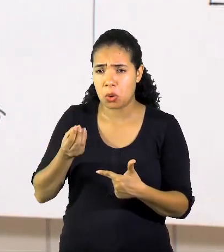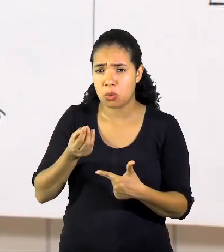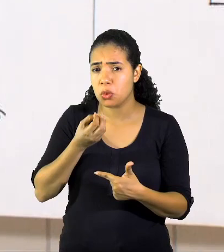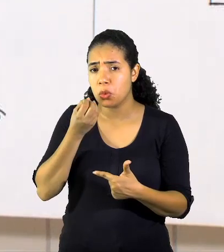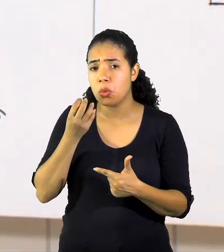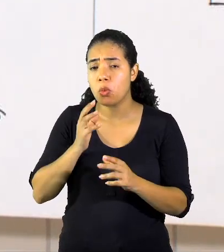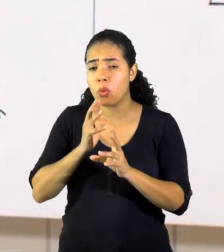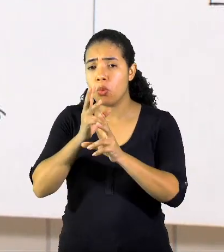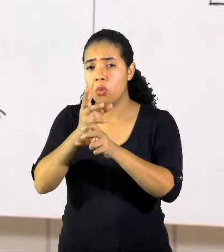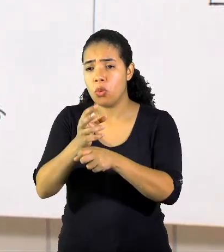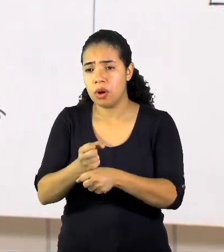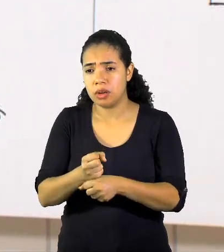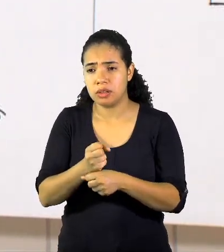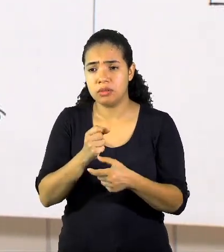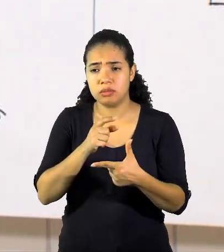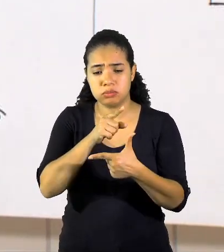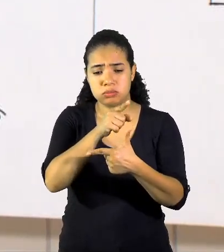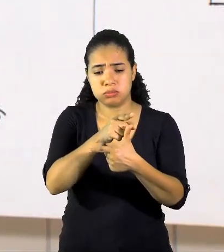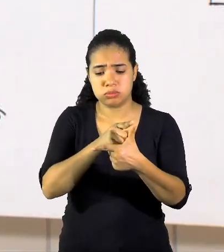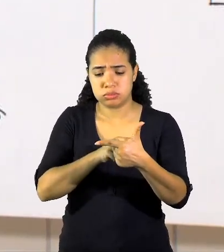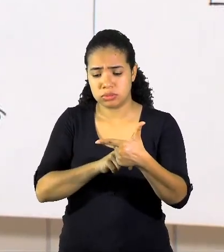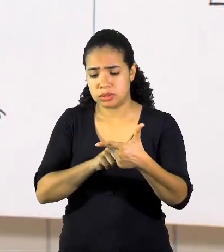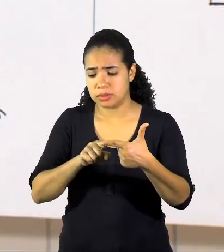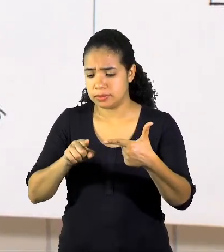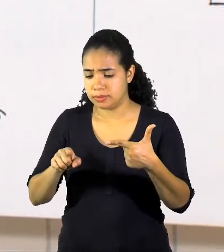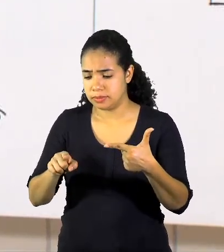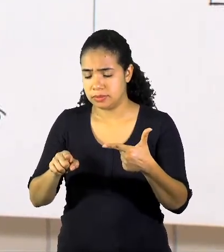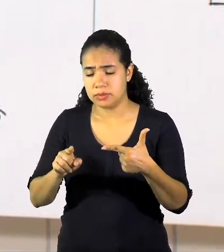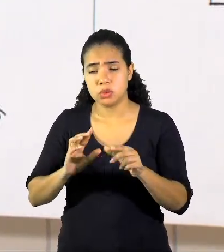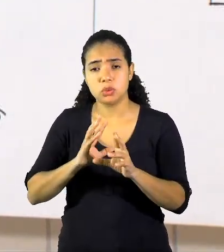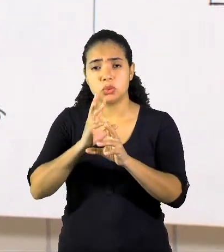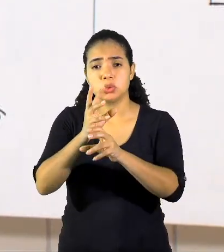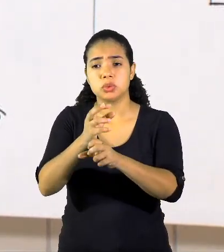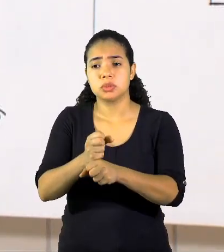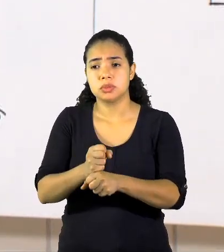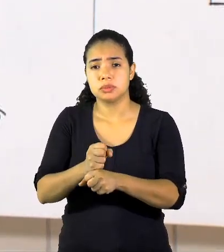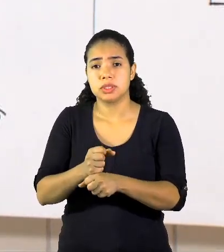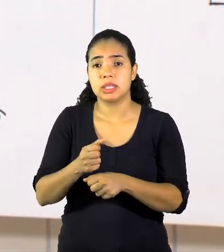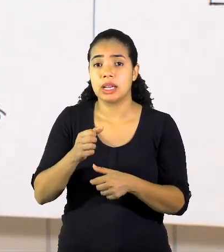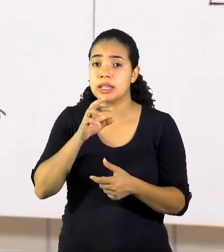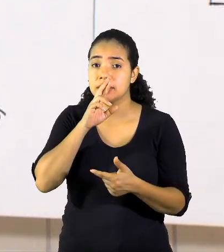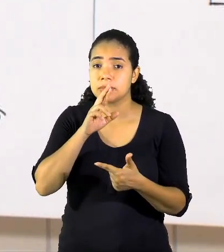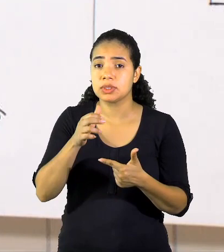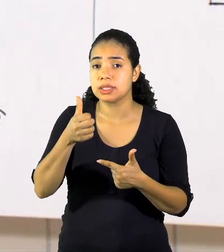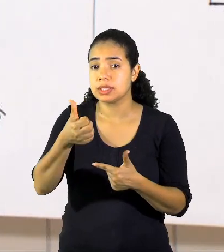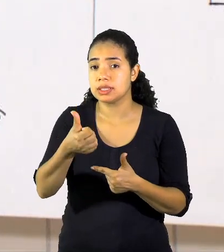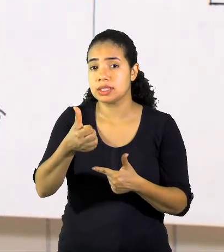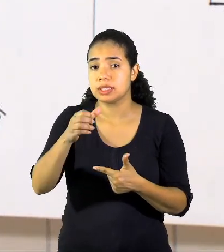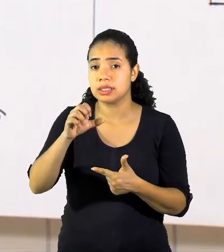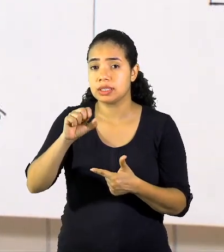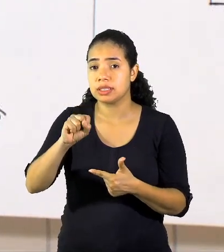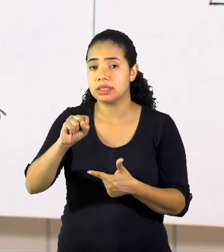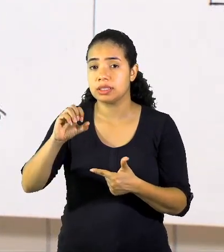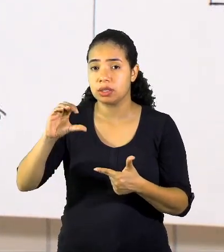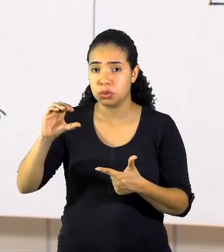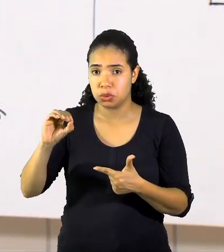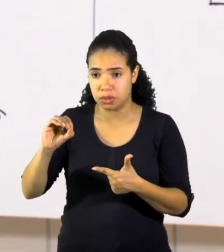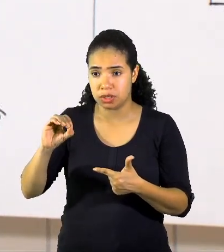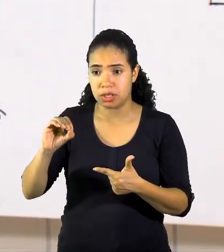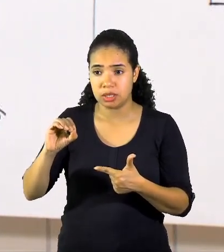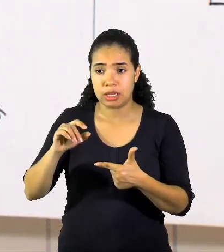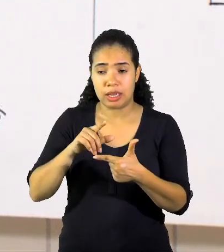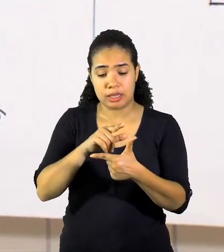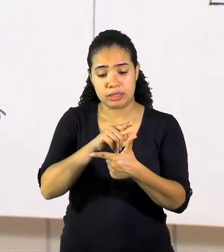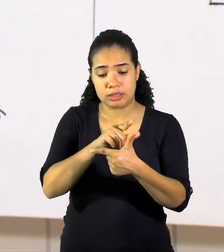a soma de todos os ângulos internos de um triângulo? 180 graus. Esse ângulo já vale 90